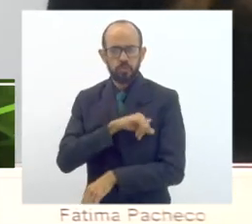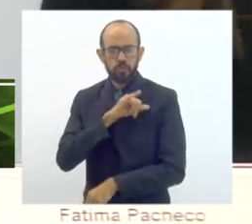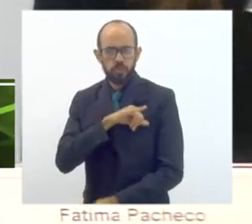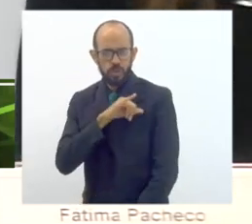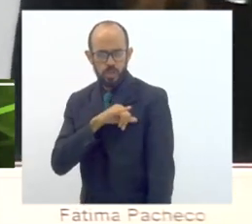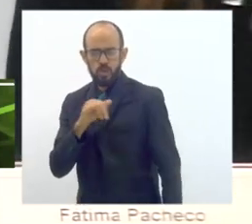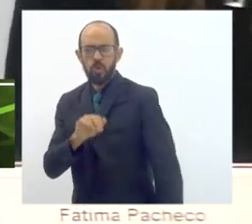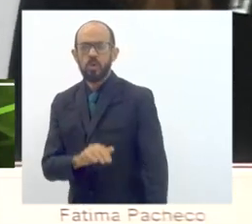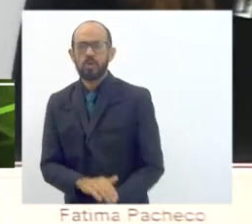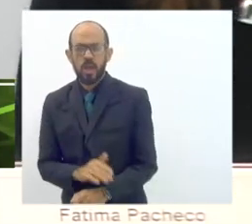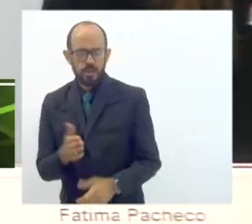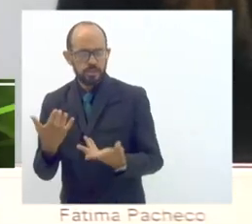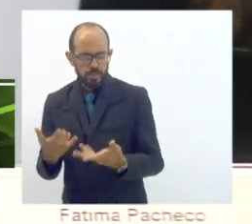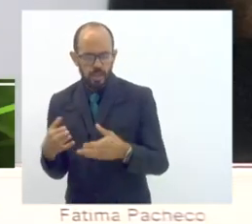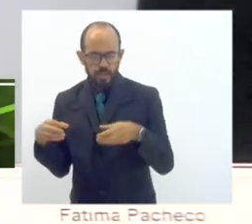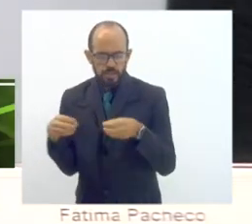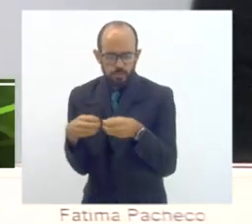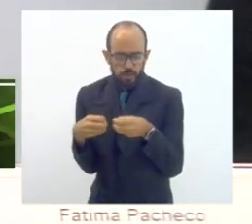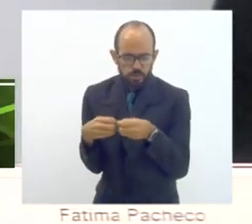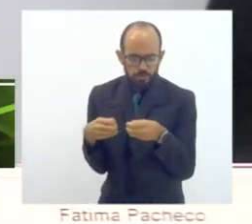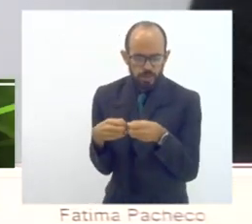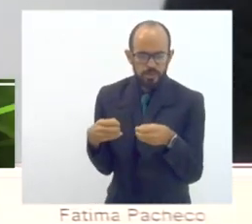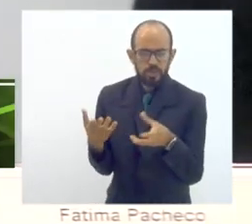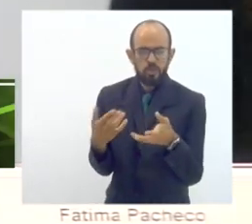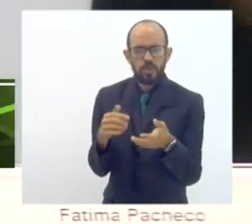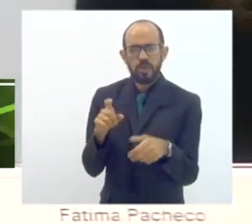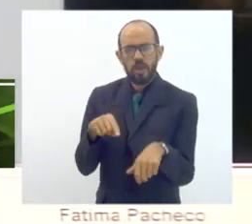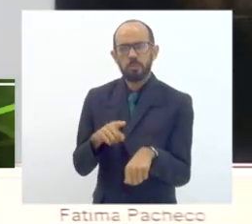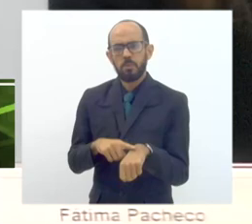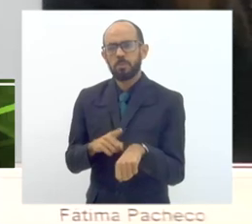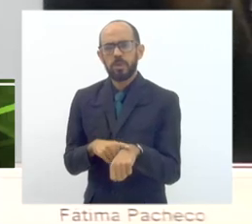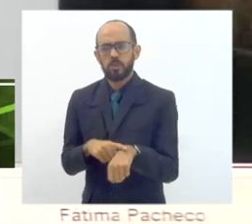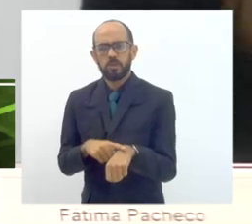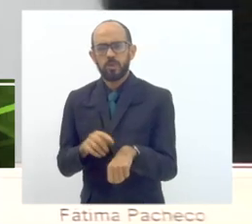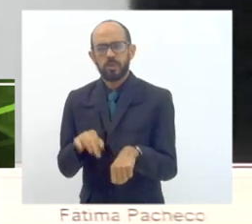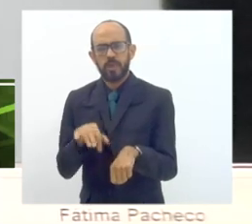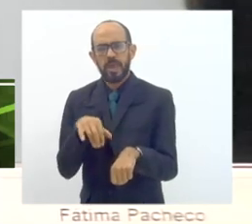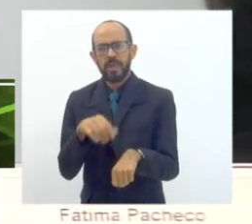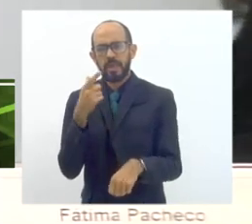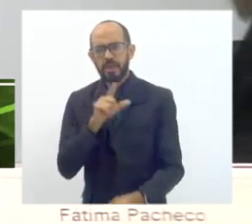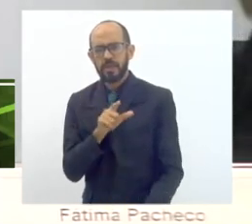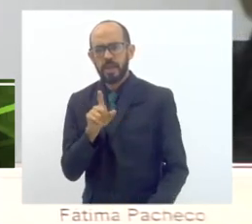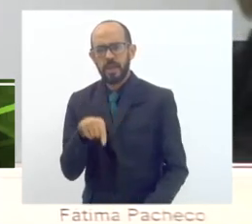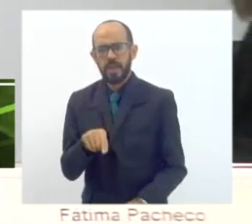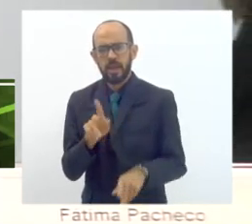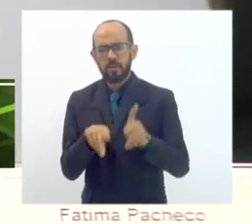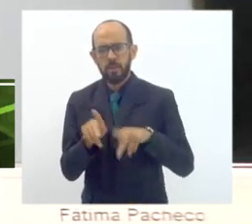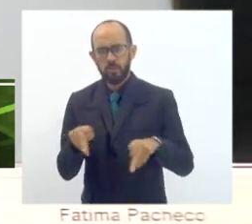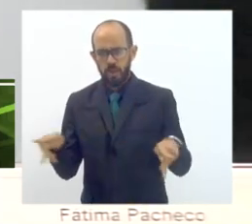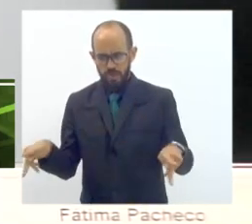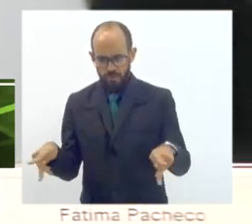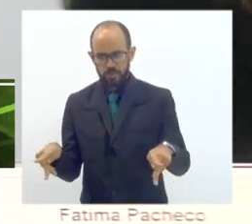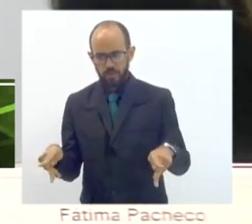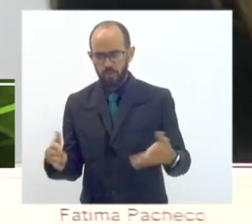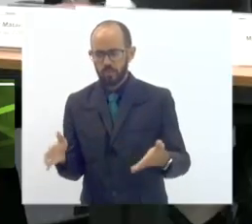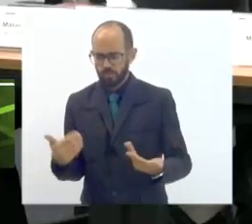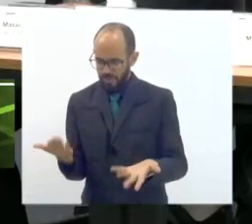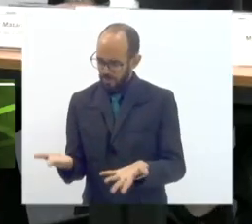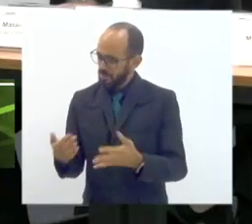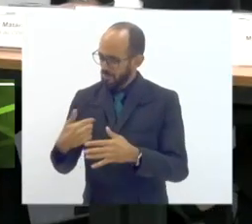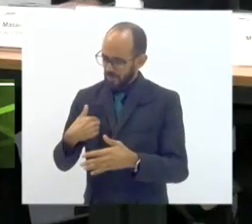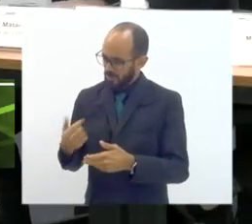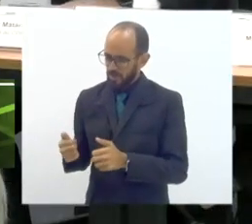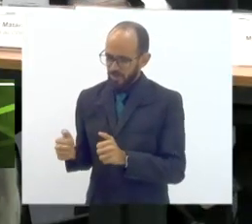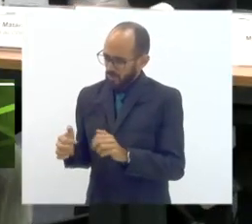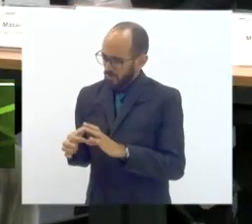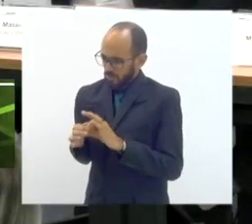essa aproximação. Então, acho que agora é o momento. E quem ganha com tudo isso é a população do Estado do Rio de Janeiro. Então, quero me colocar à disposição. Meu